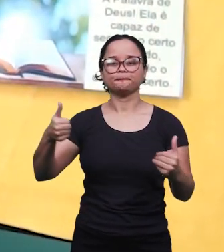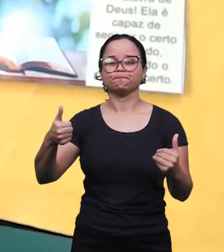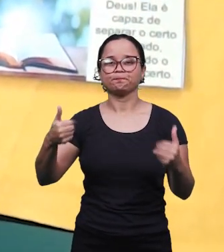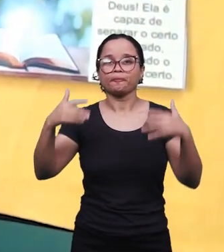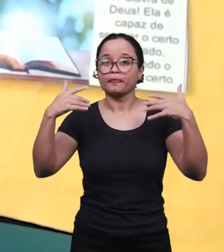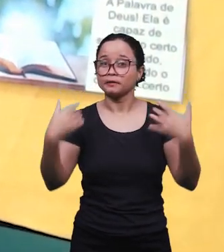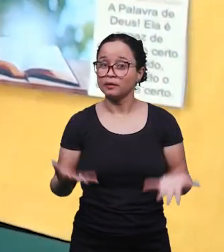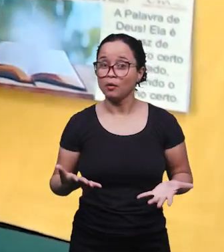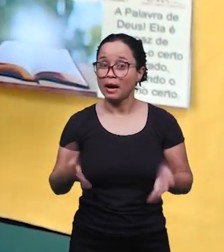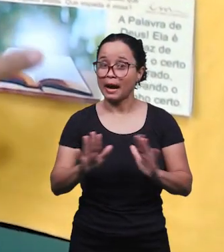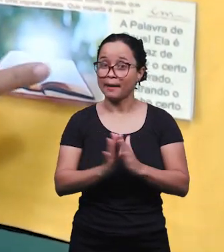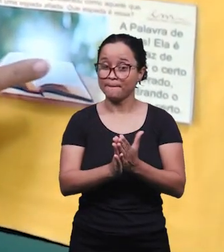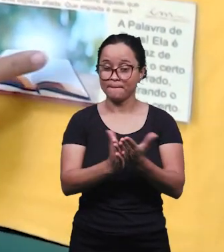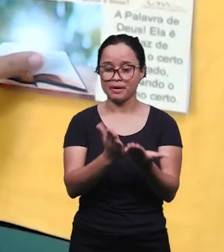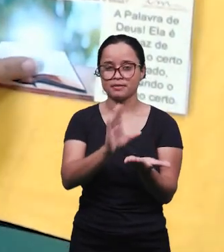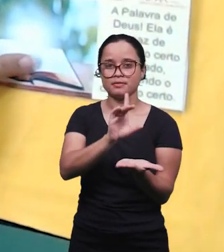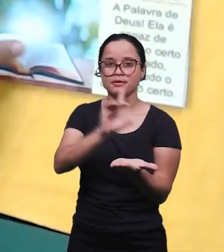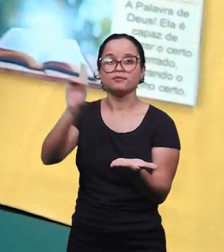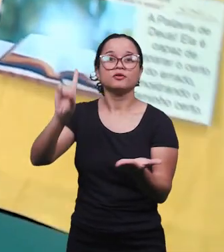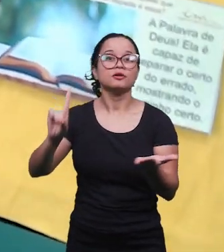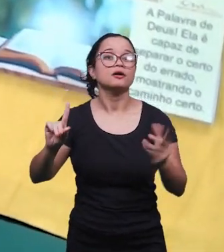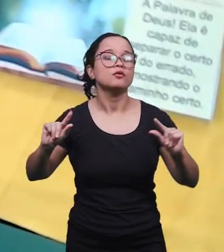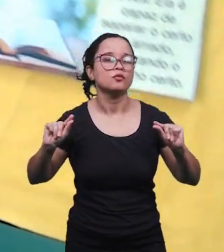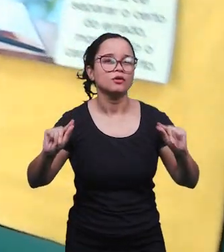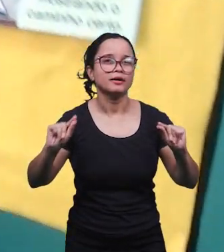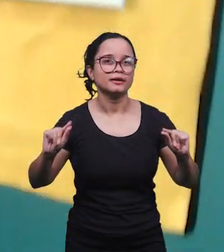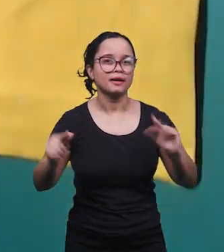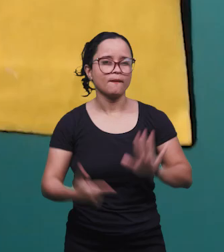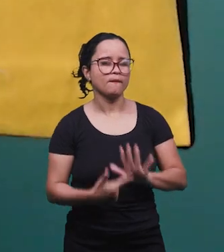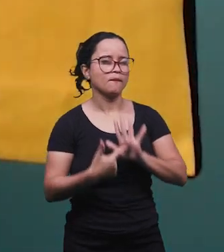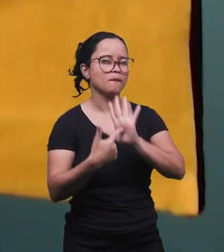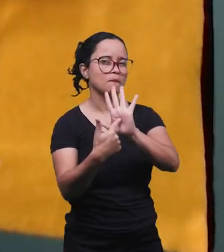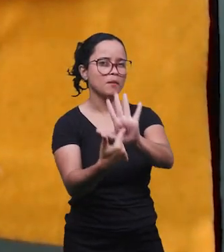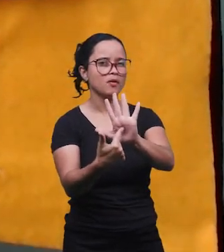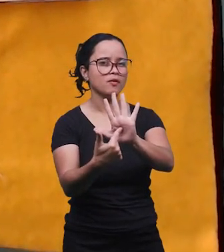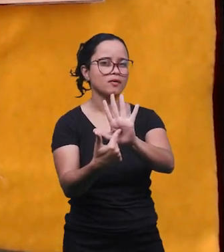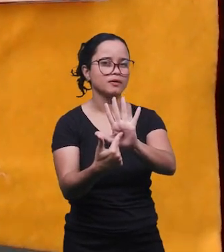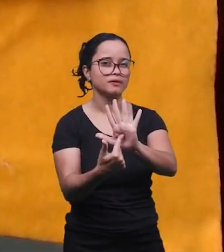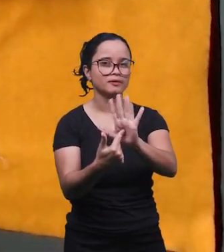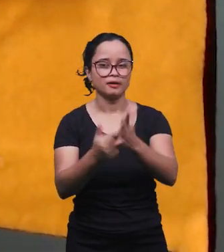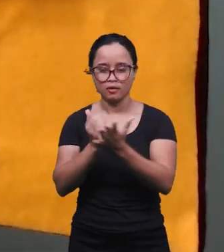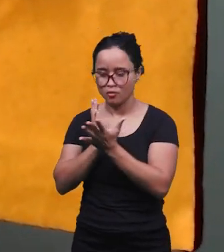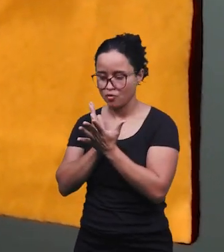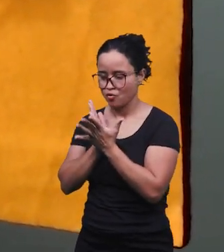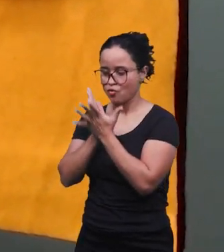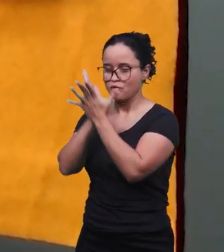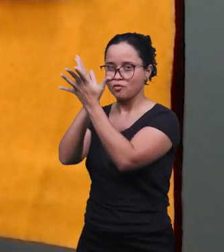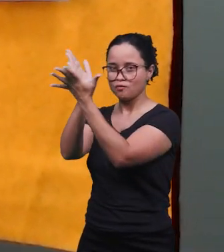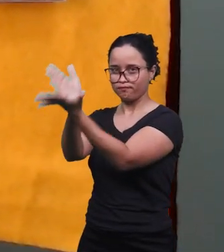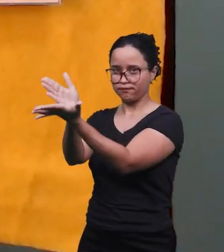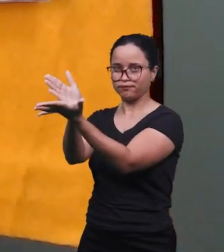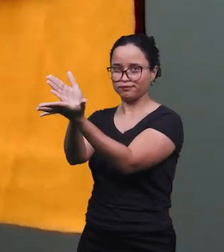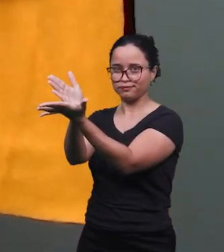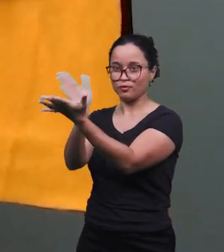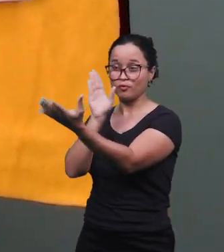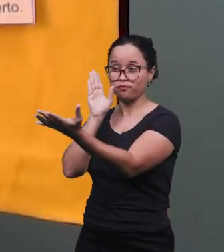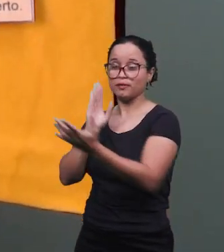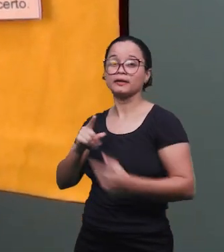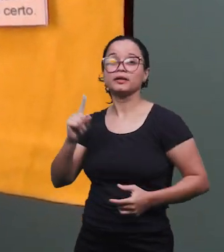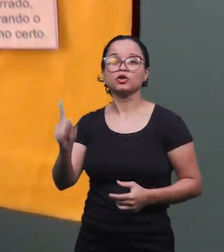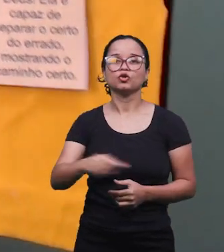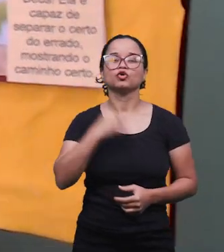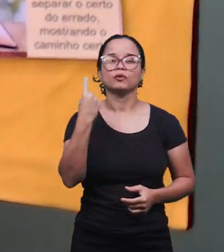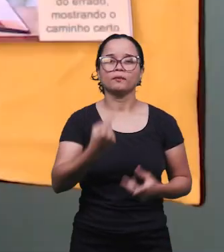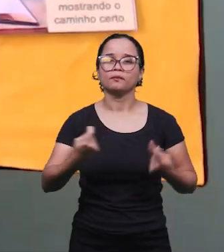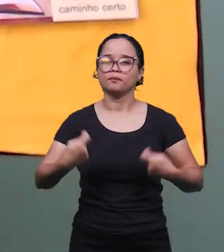desobediência. Isso mesmo. A palavra, ela o quê? Nos mostra o caminho